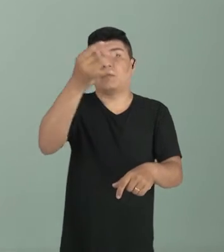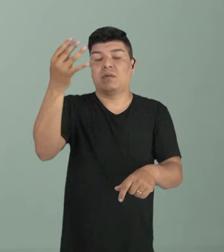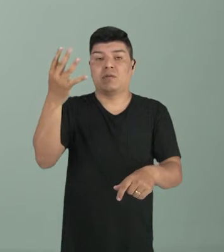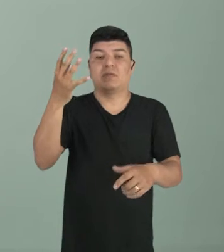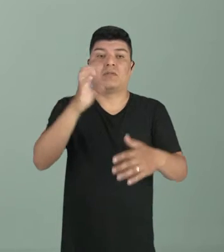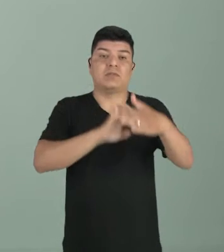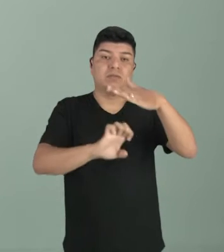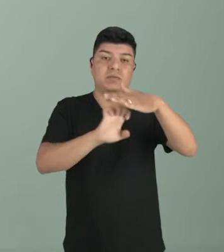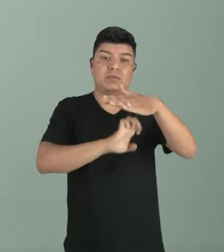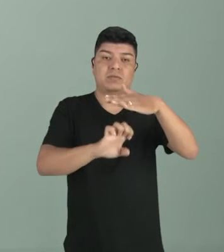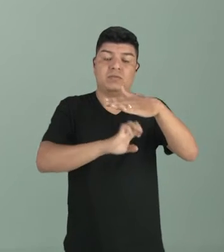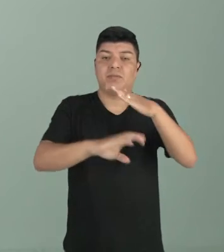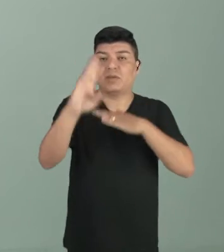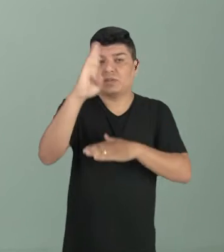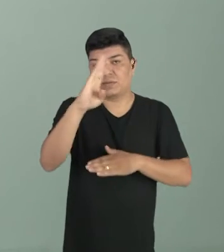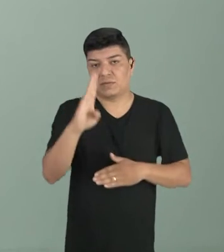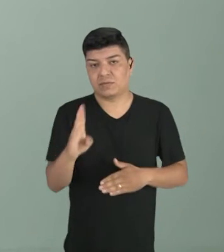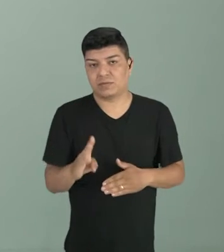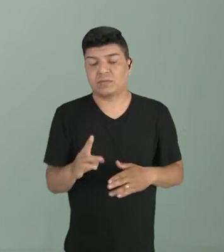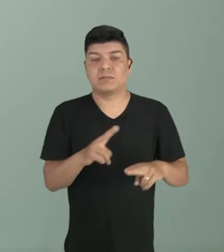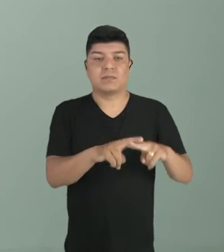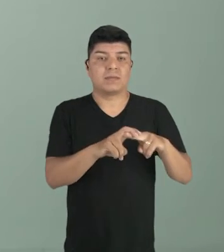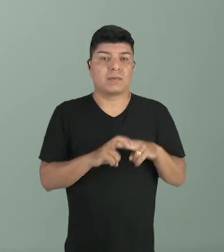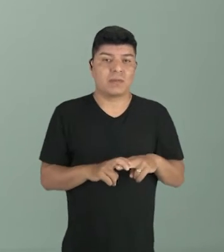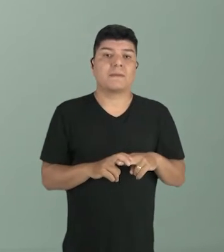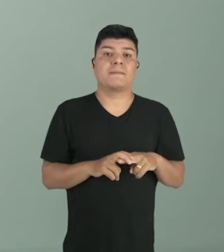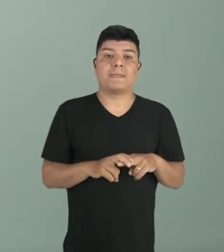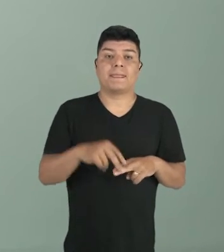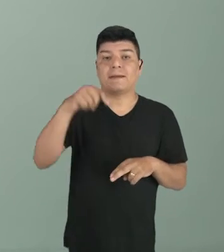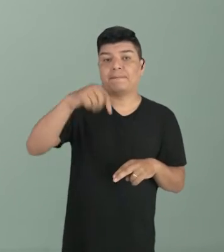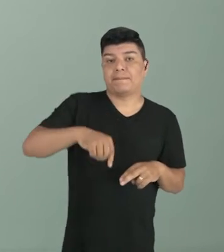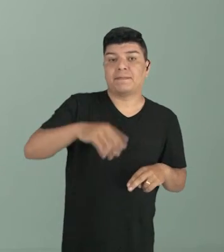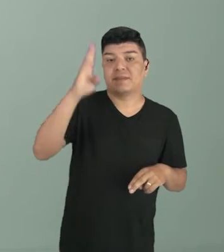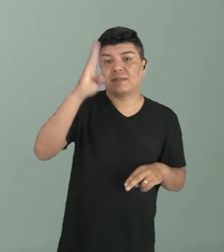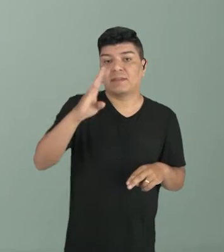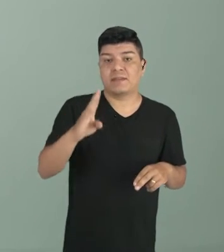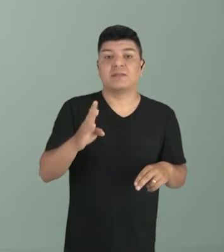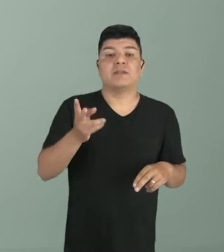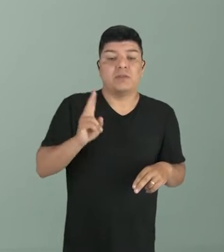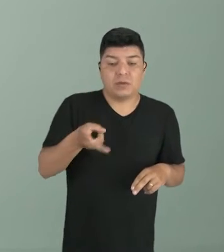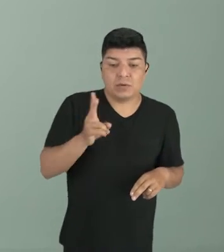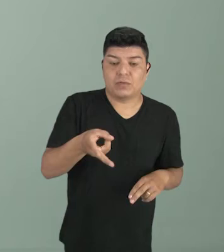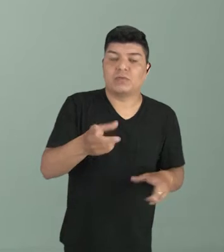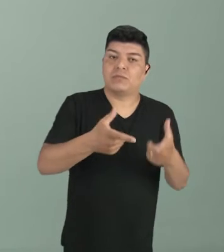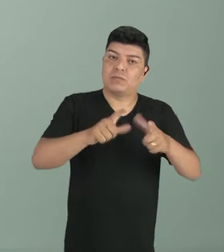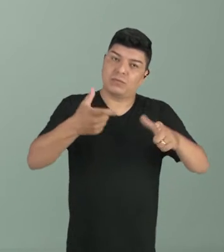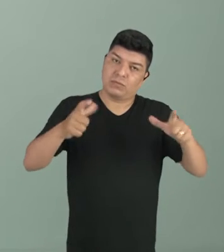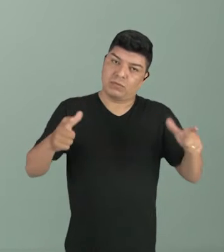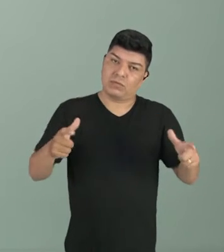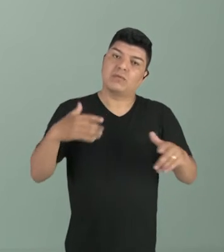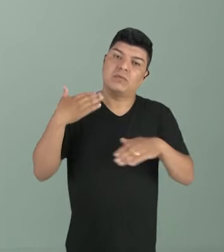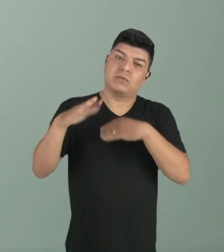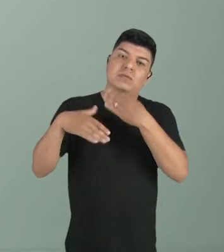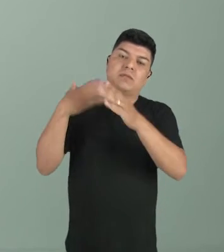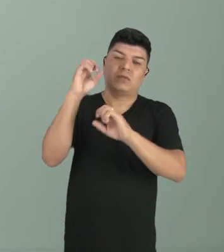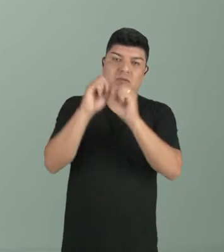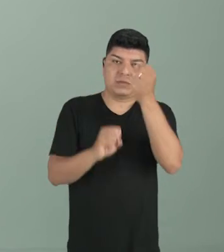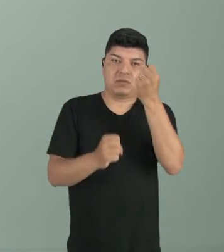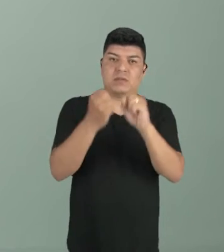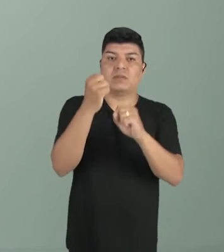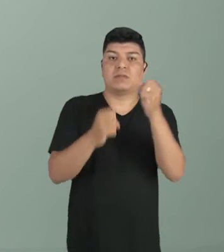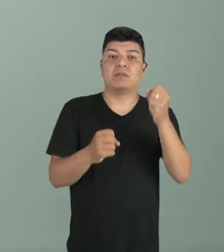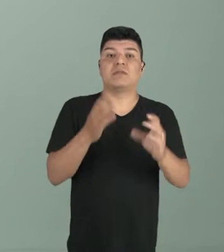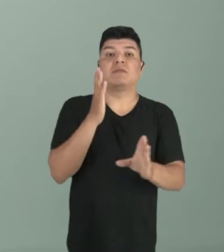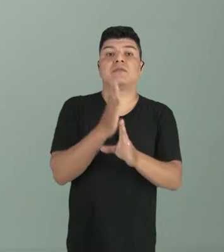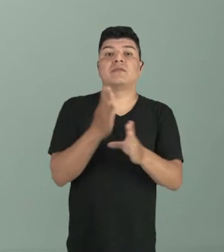quantidade de indústria no Brasil. Então, o Brasil continua crescendo nesse processo aí de industrialização. E